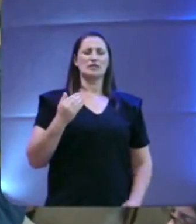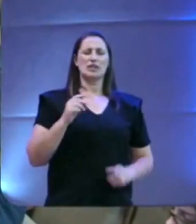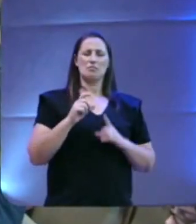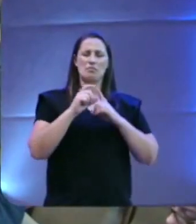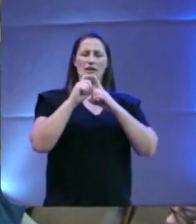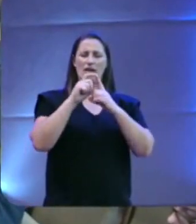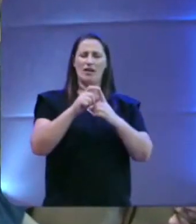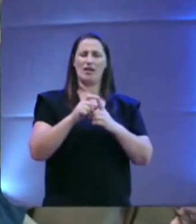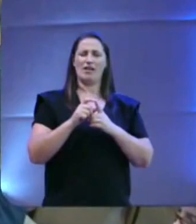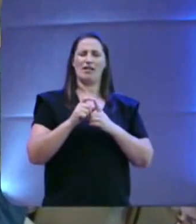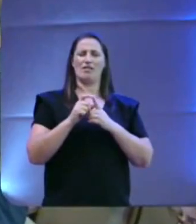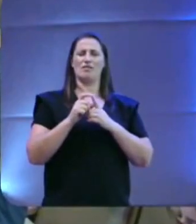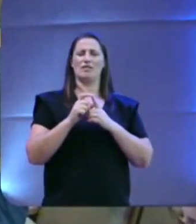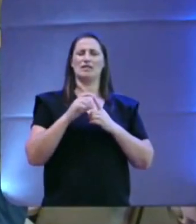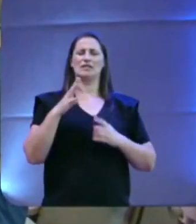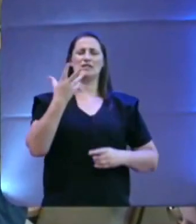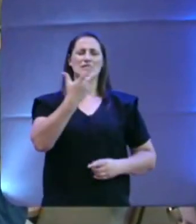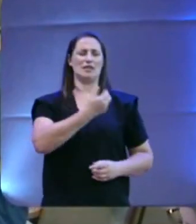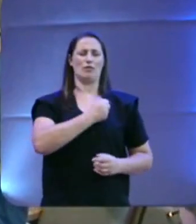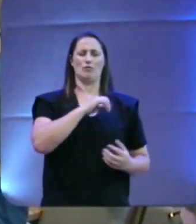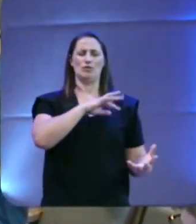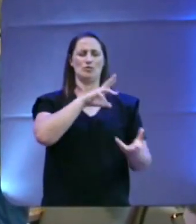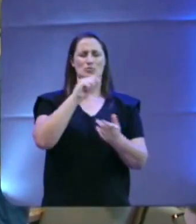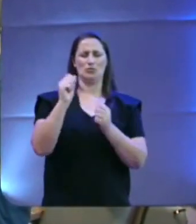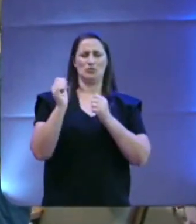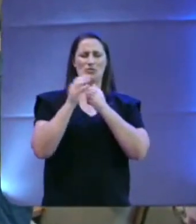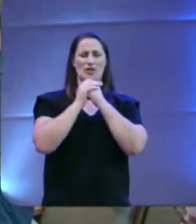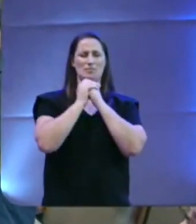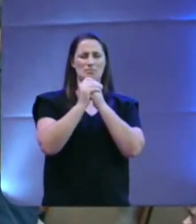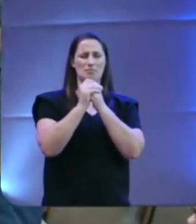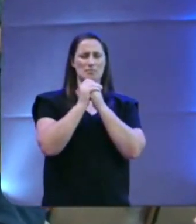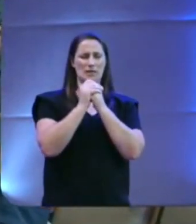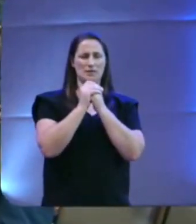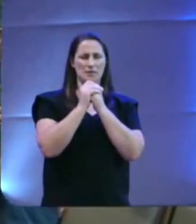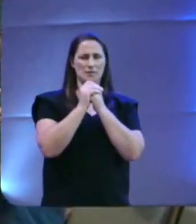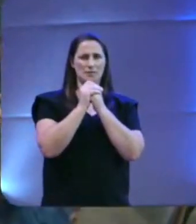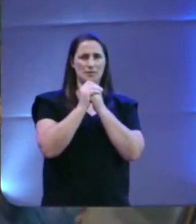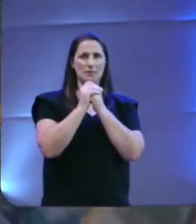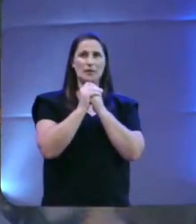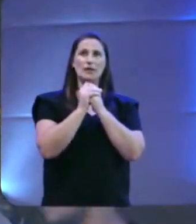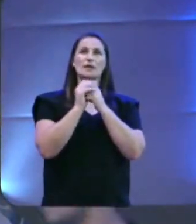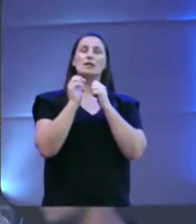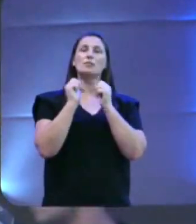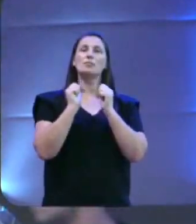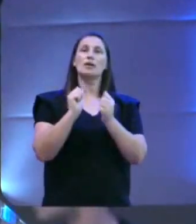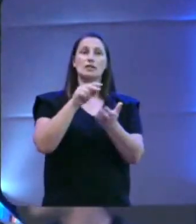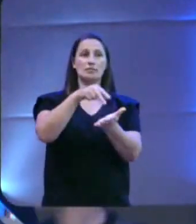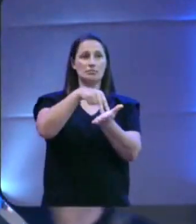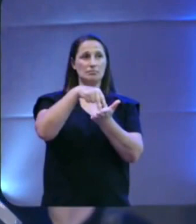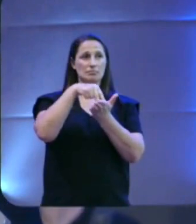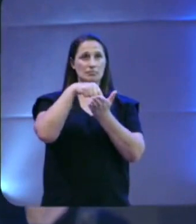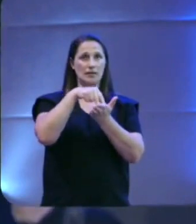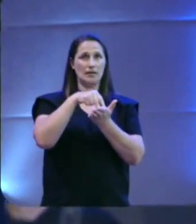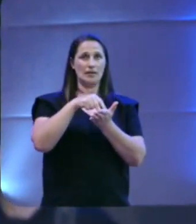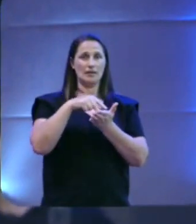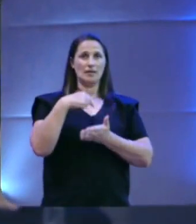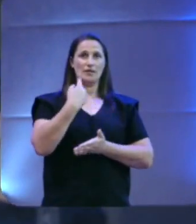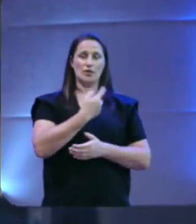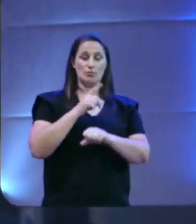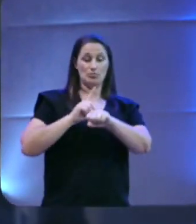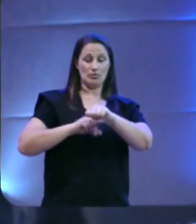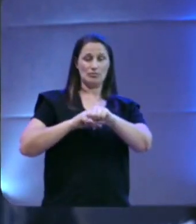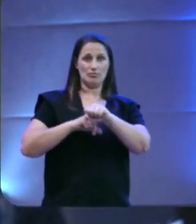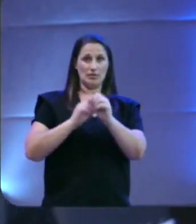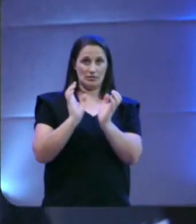glória do seu santo nome. Amém, amém. Você pode permanecer em pé. Nós vamos ter agora um